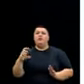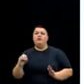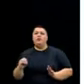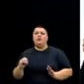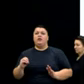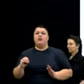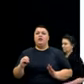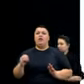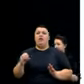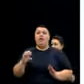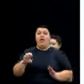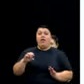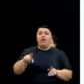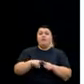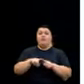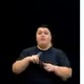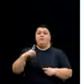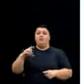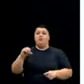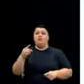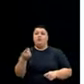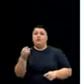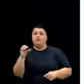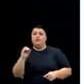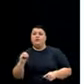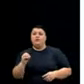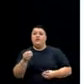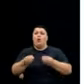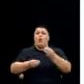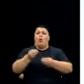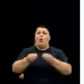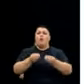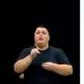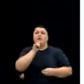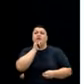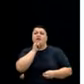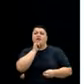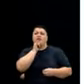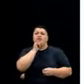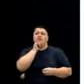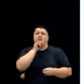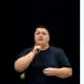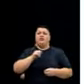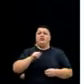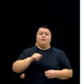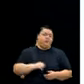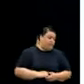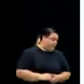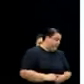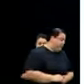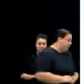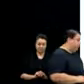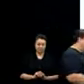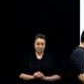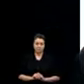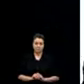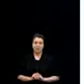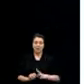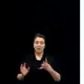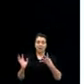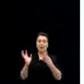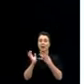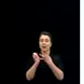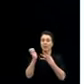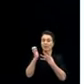O estrôncio 90 pode se acumular nos organismos vivos e em cadeias alimentares,